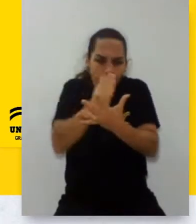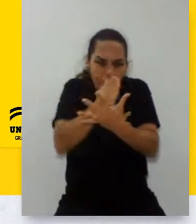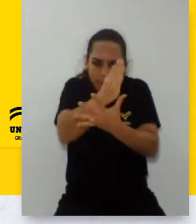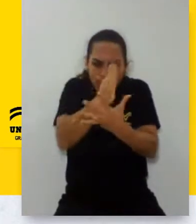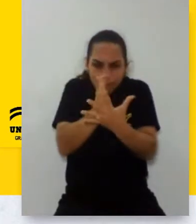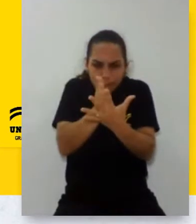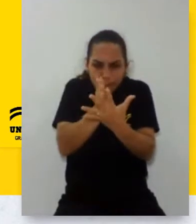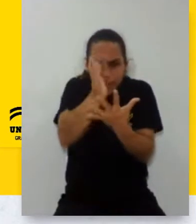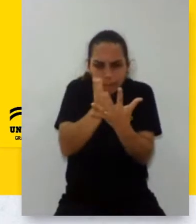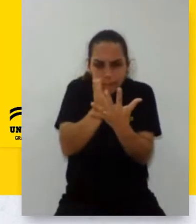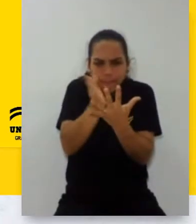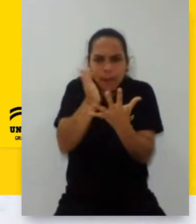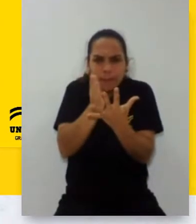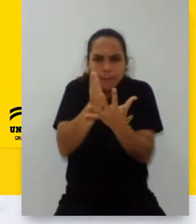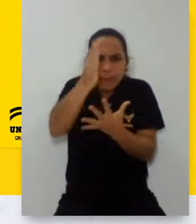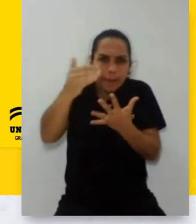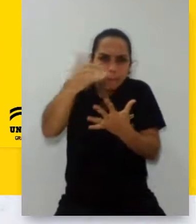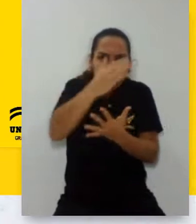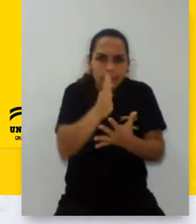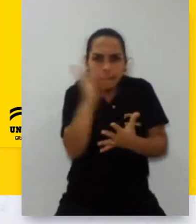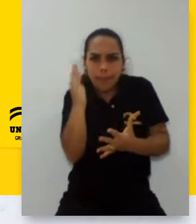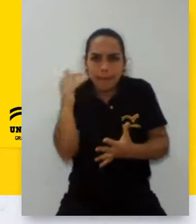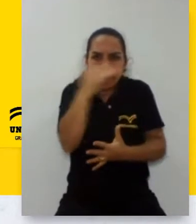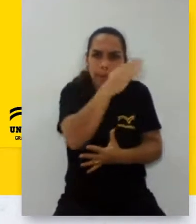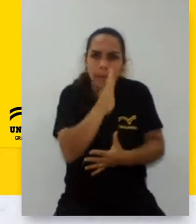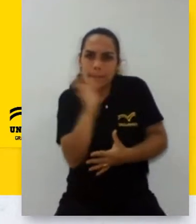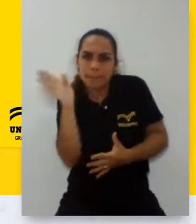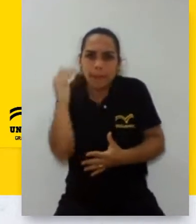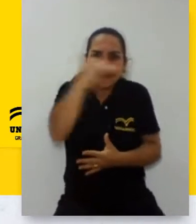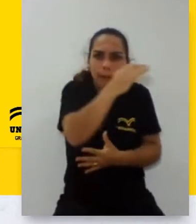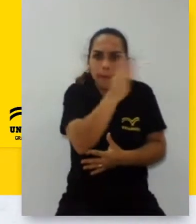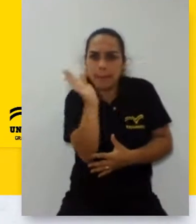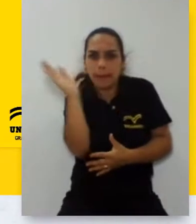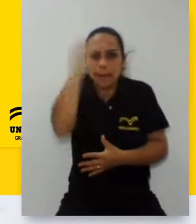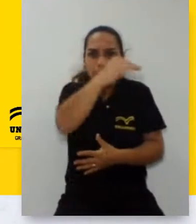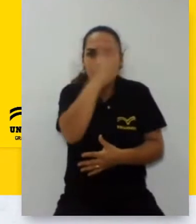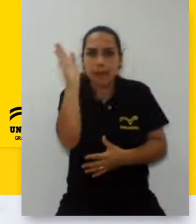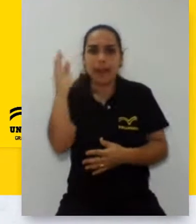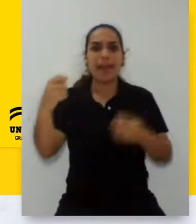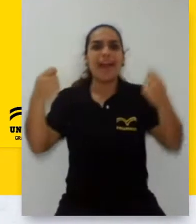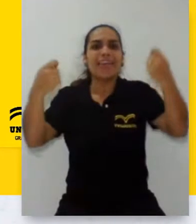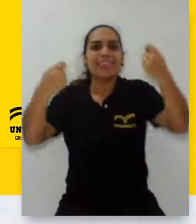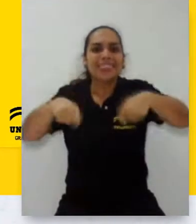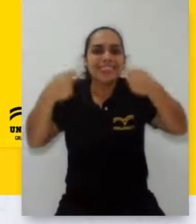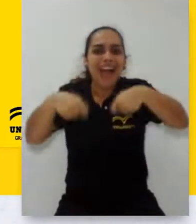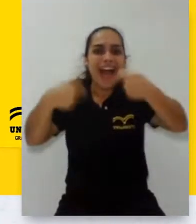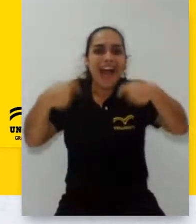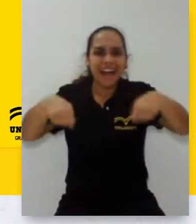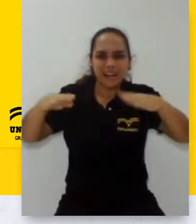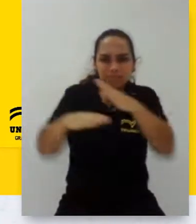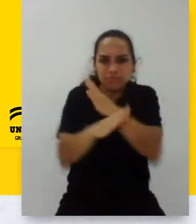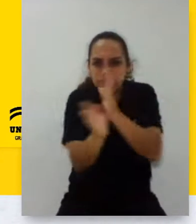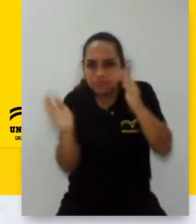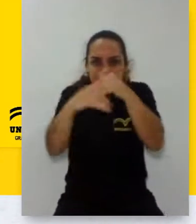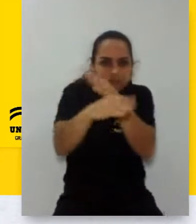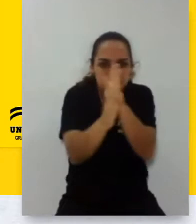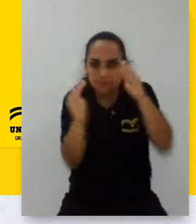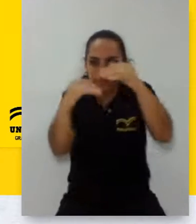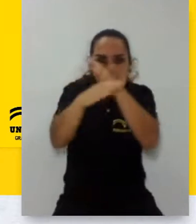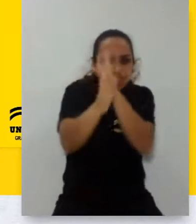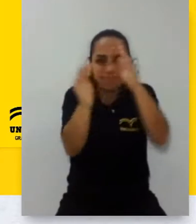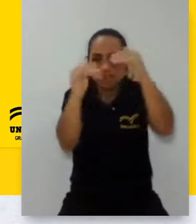essa irrigação sanguínea, ou seja, o sangue consegue chegar lá. E nós falamos da questão do oxigênio, nós precisamos que chegue oxigênio e